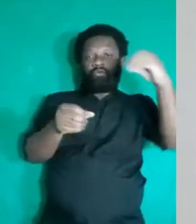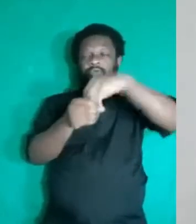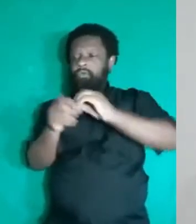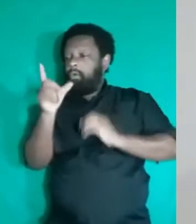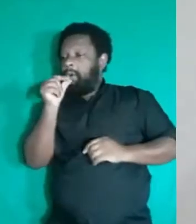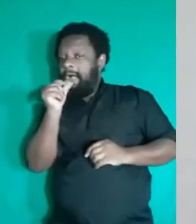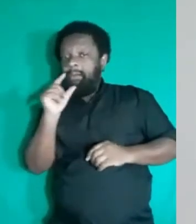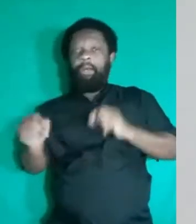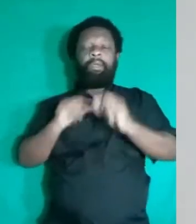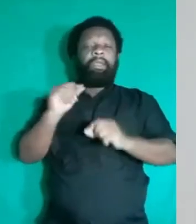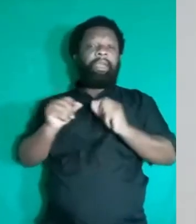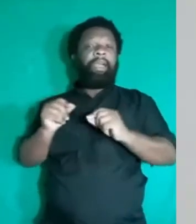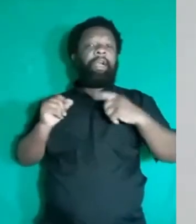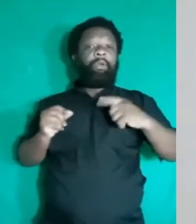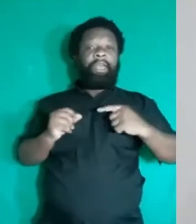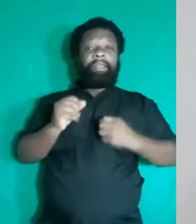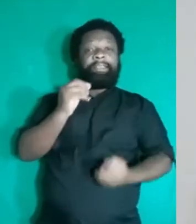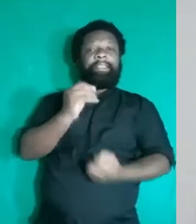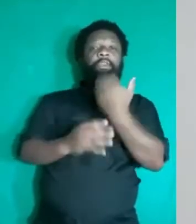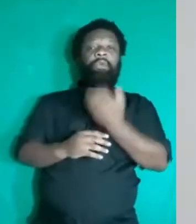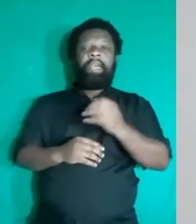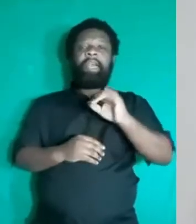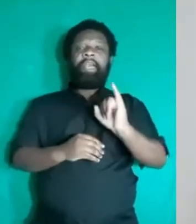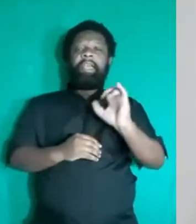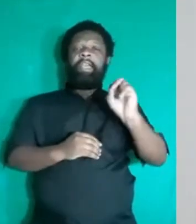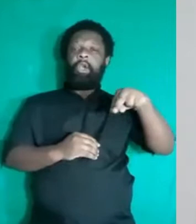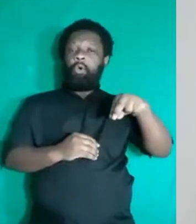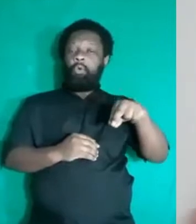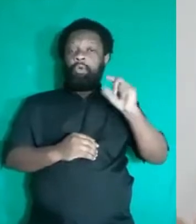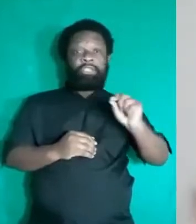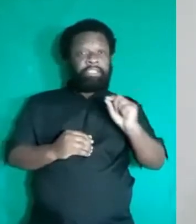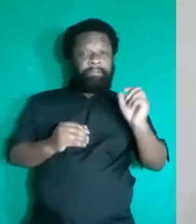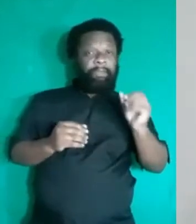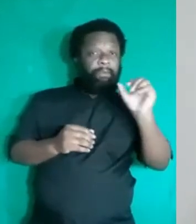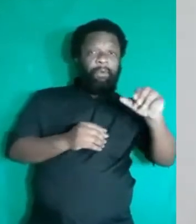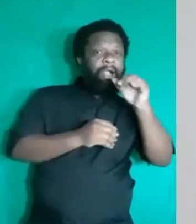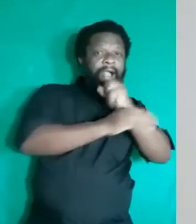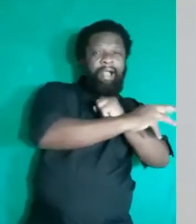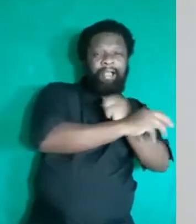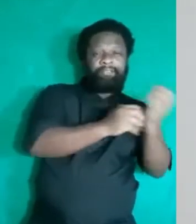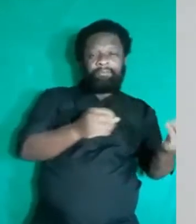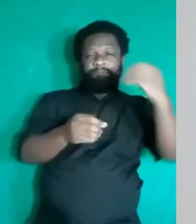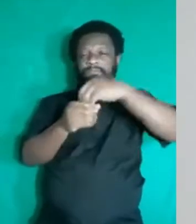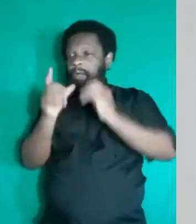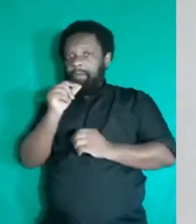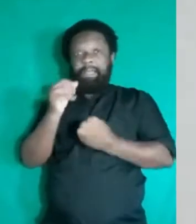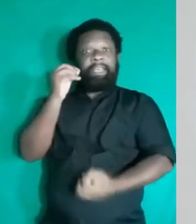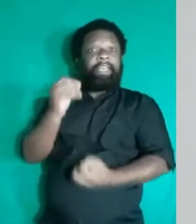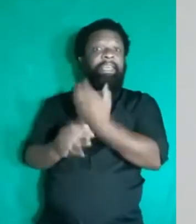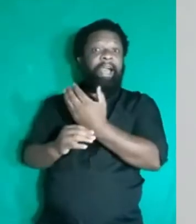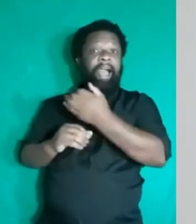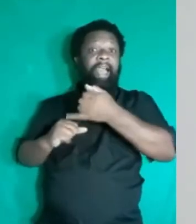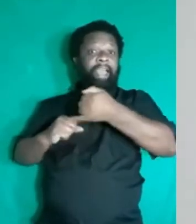ácidos, não. Quando nós colocamos um ácido em água, ionização, a ação de formar íons. Quando nós colocamos um